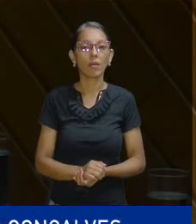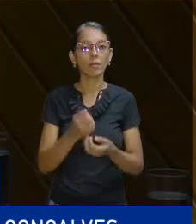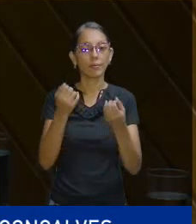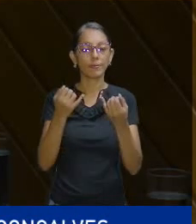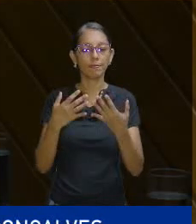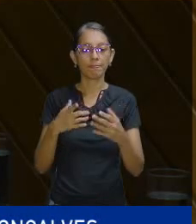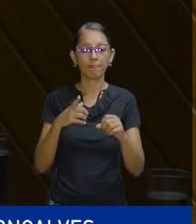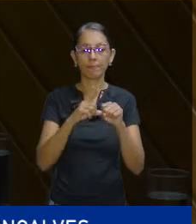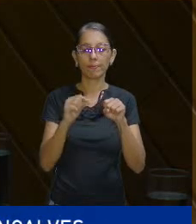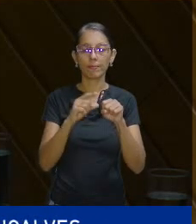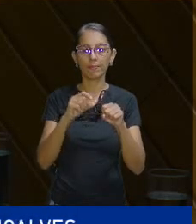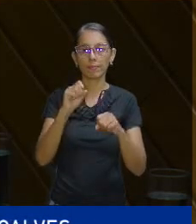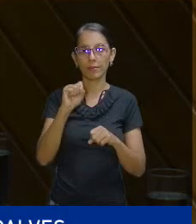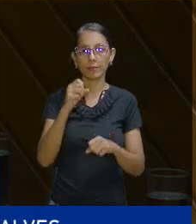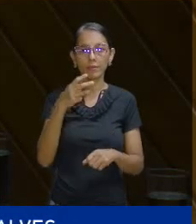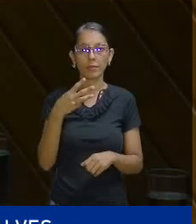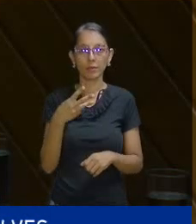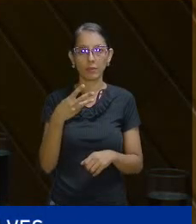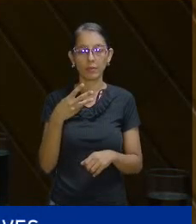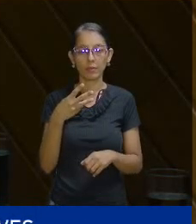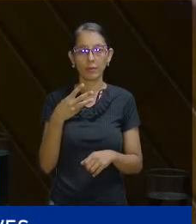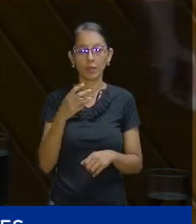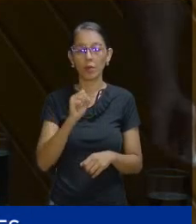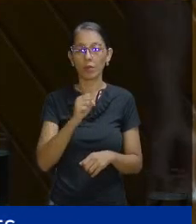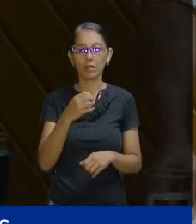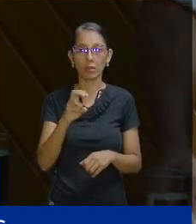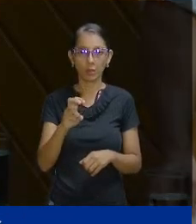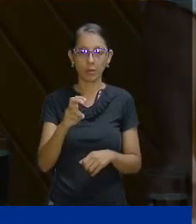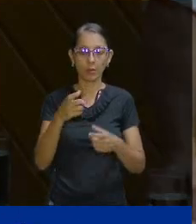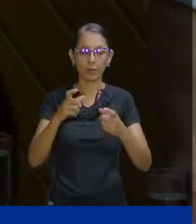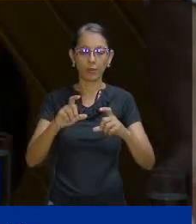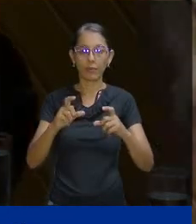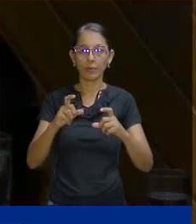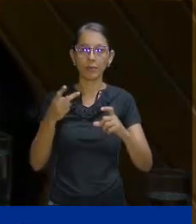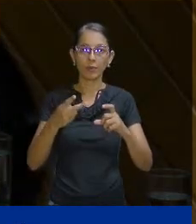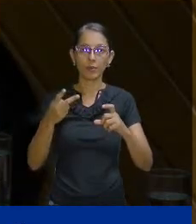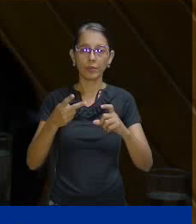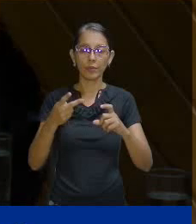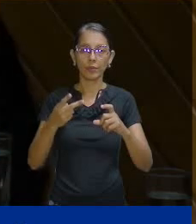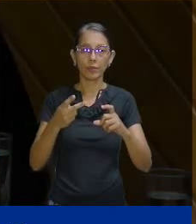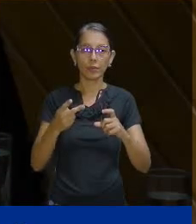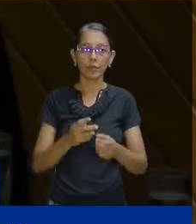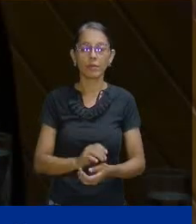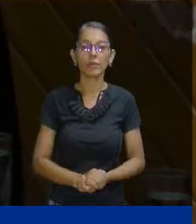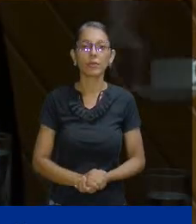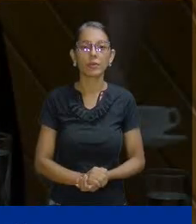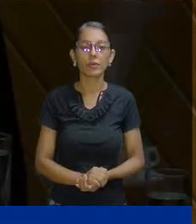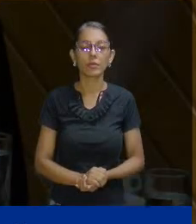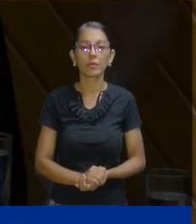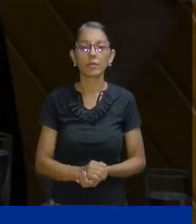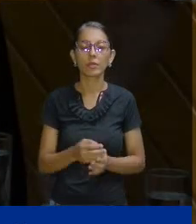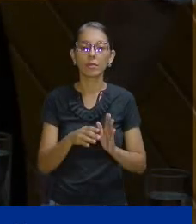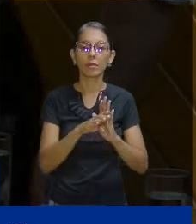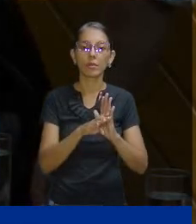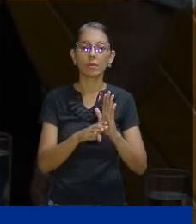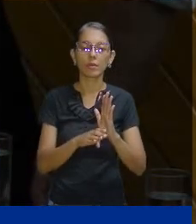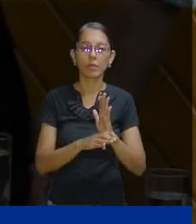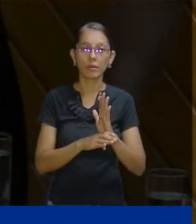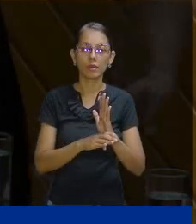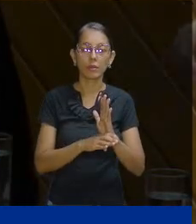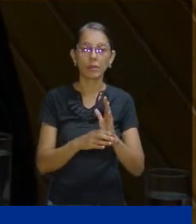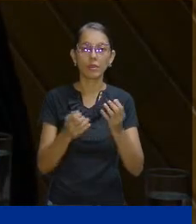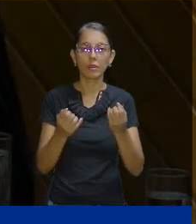disposto no artigo 85, parágrafo 2º, do Código de Processo Civil, para o